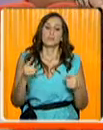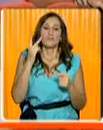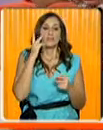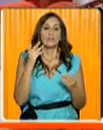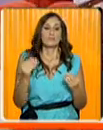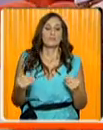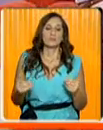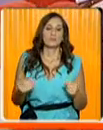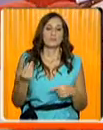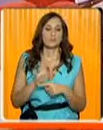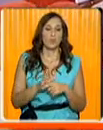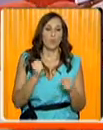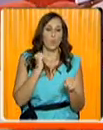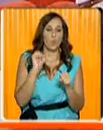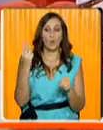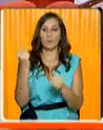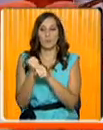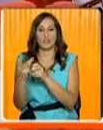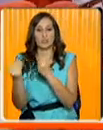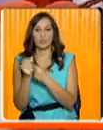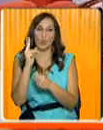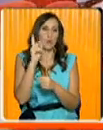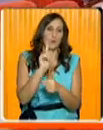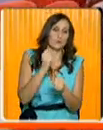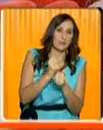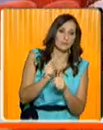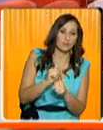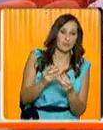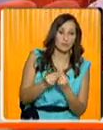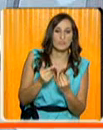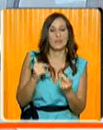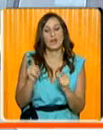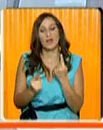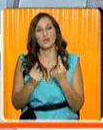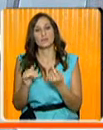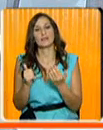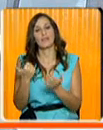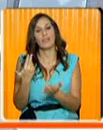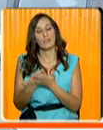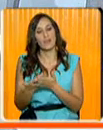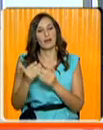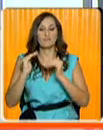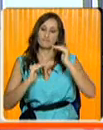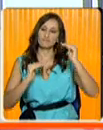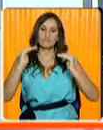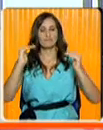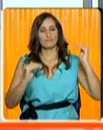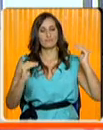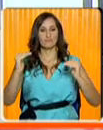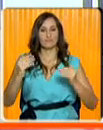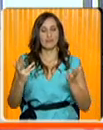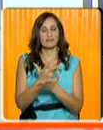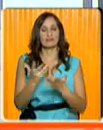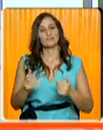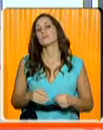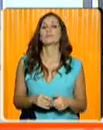vida muito... Ora estamos a trabalhar juntos, ora não estamos. Mas tu eu acho que isso faz... Acho que isso dá esse equilíbrio e faz